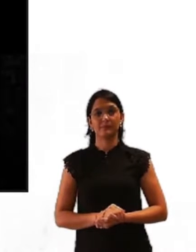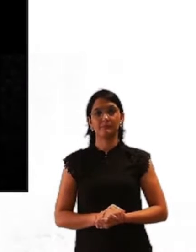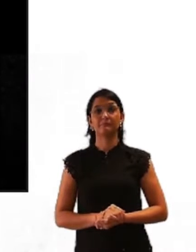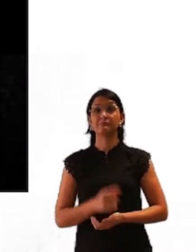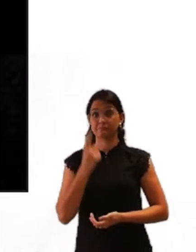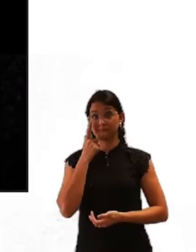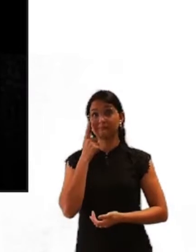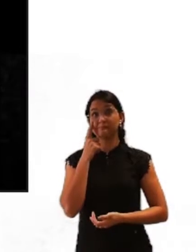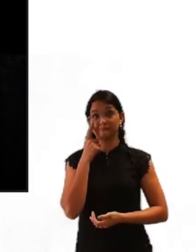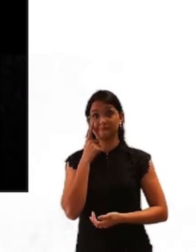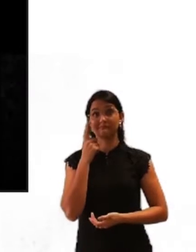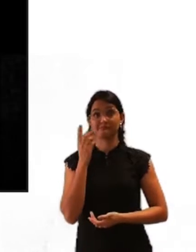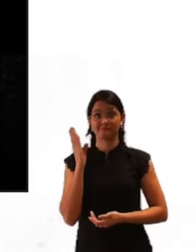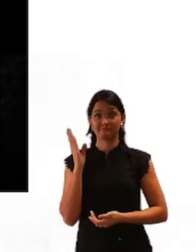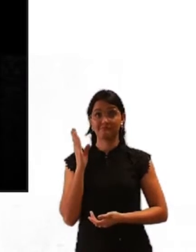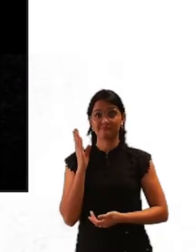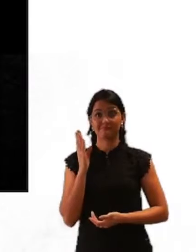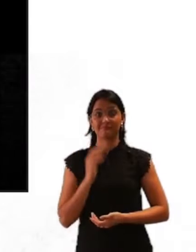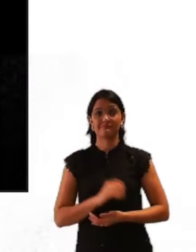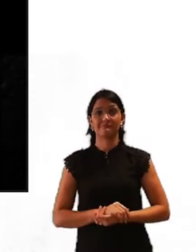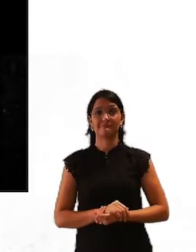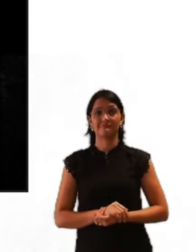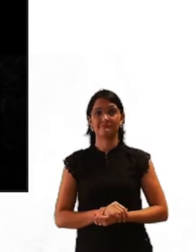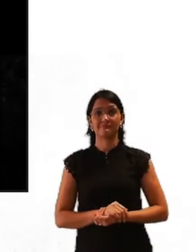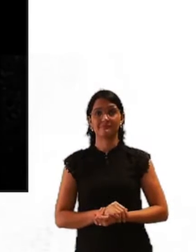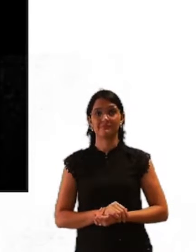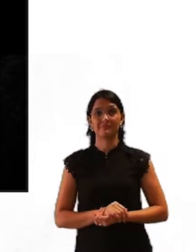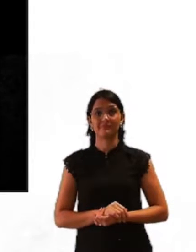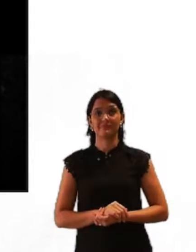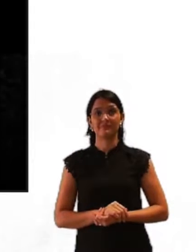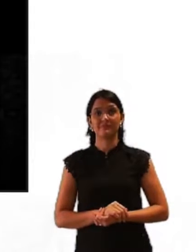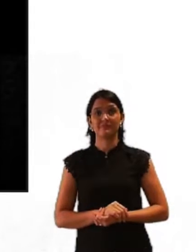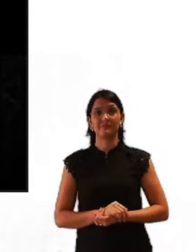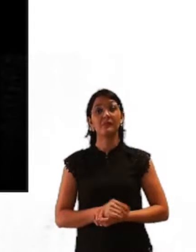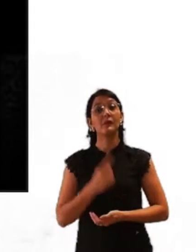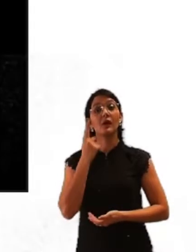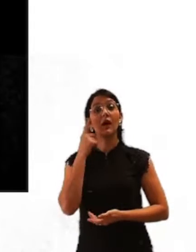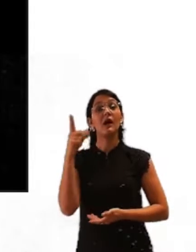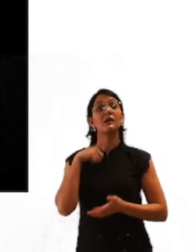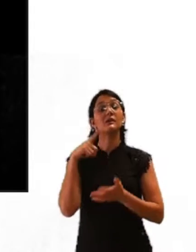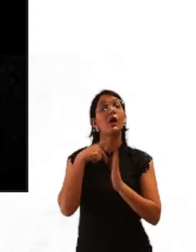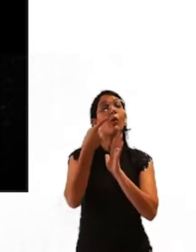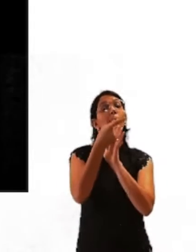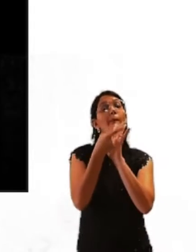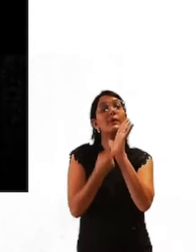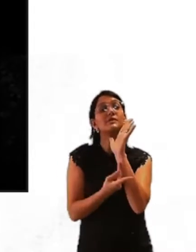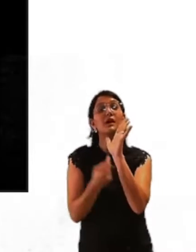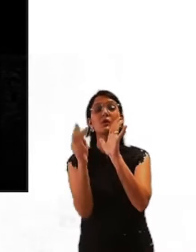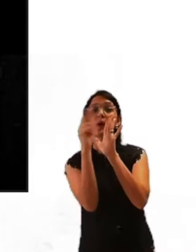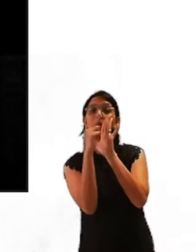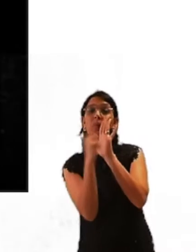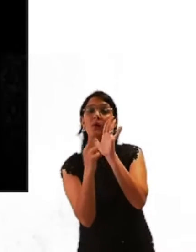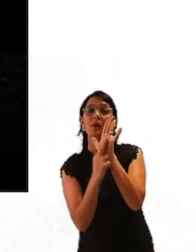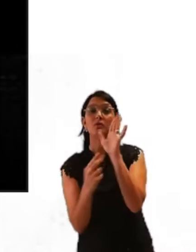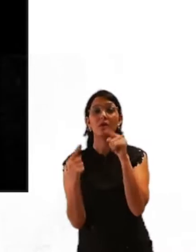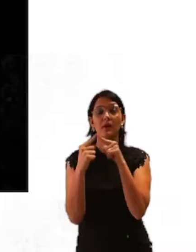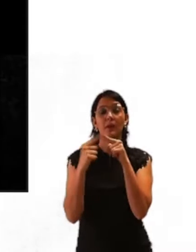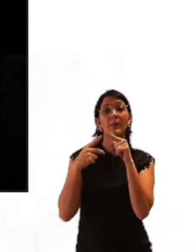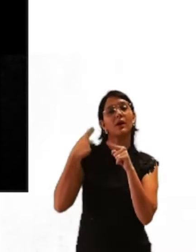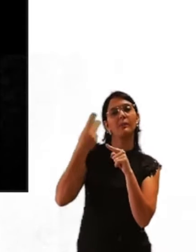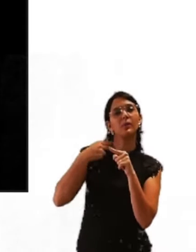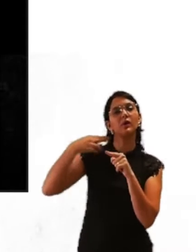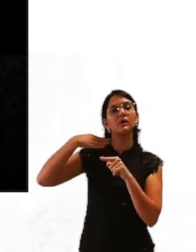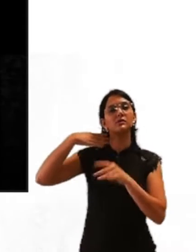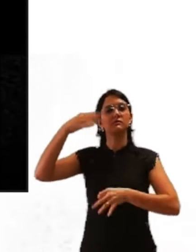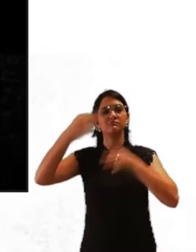E é o seguinte, olha só, o projeto dela é o Projeto Regulatório em Política Pública